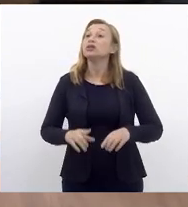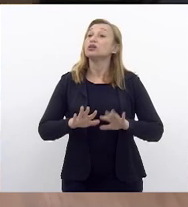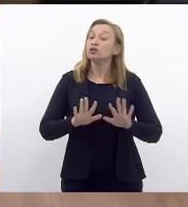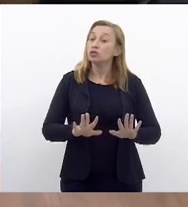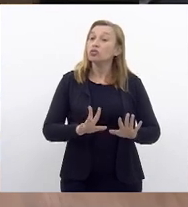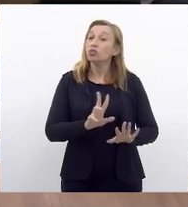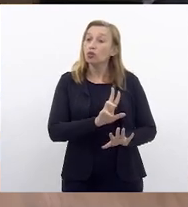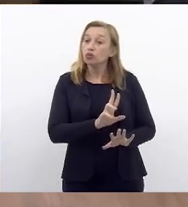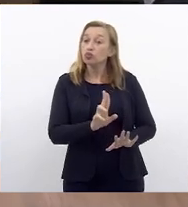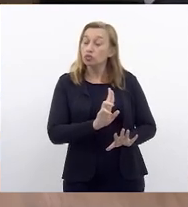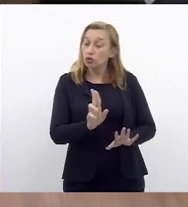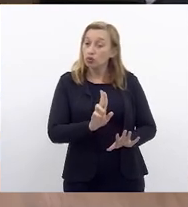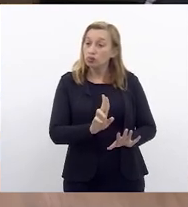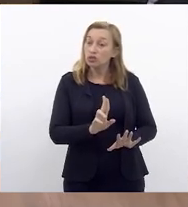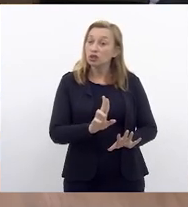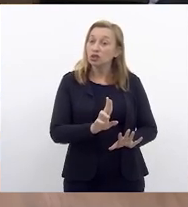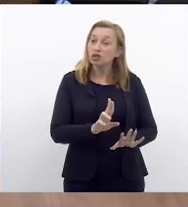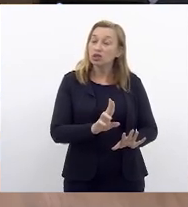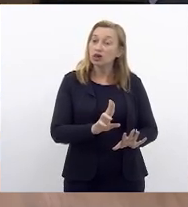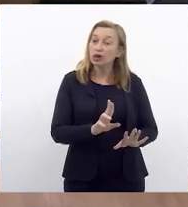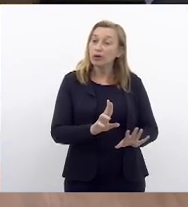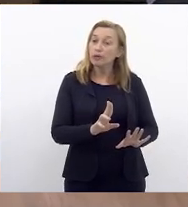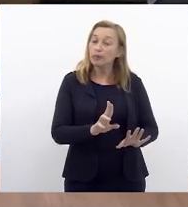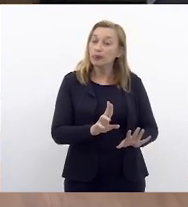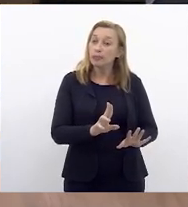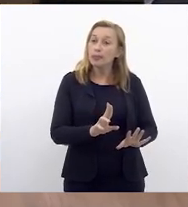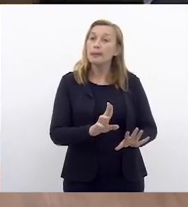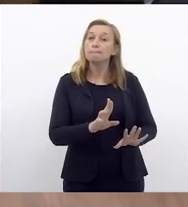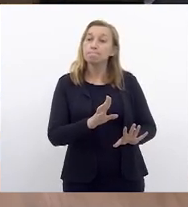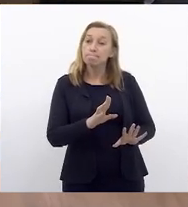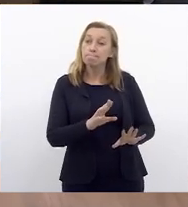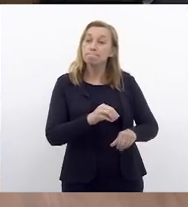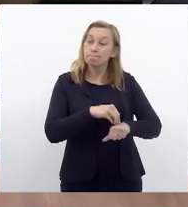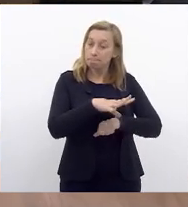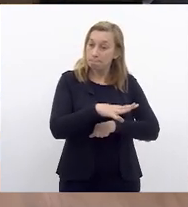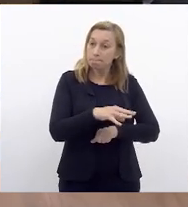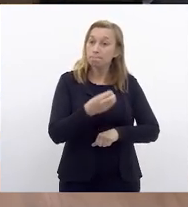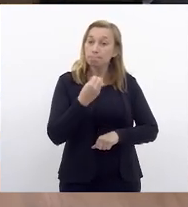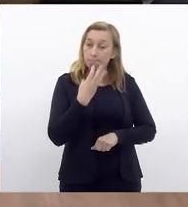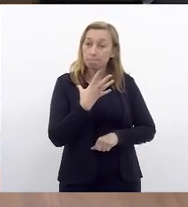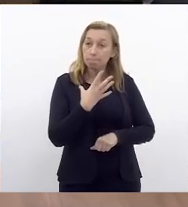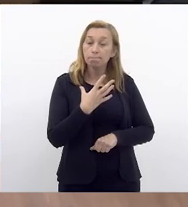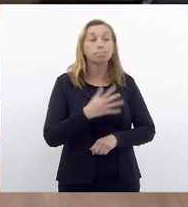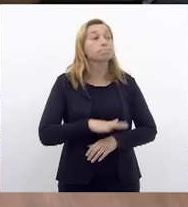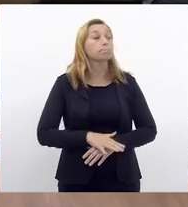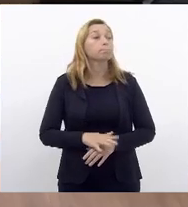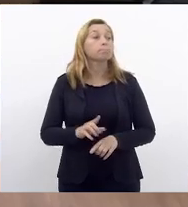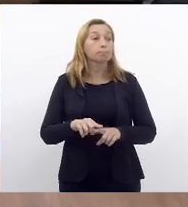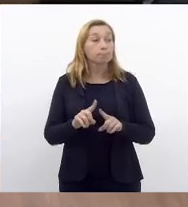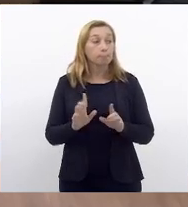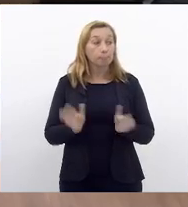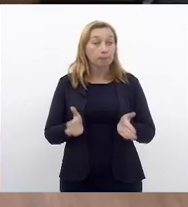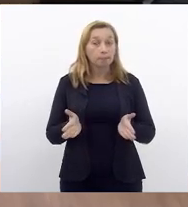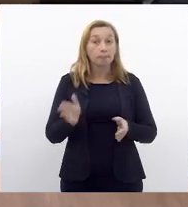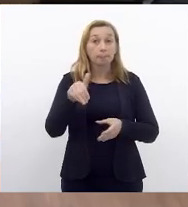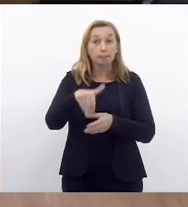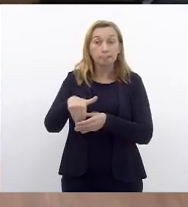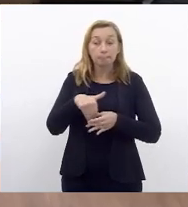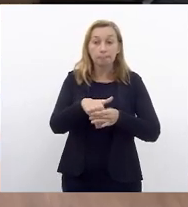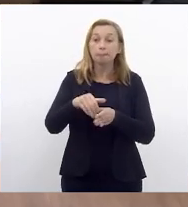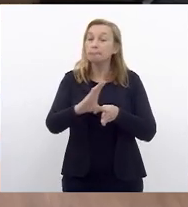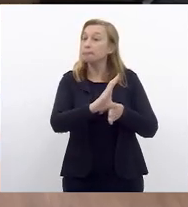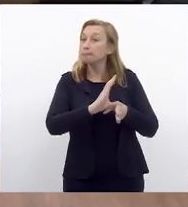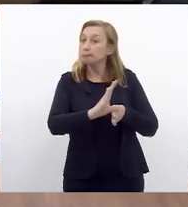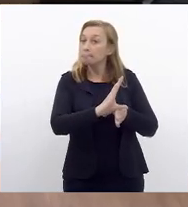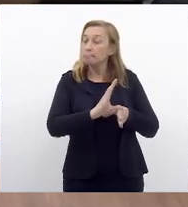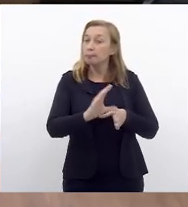esses nomes seriam extremamente bem indicados, né? Seriam fortes candidatos. A gente está votando aqui para